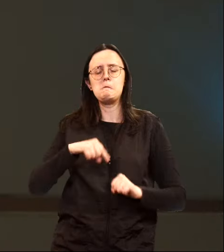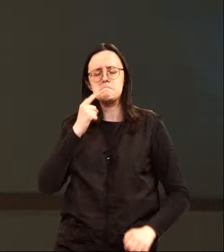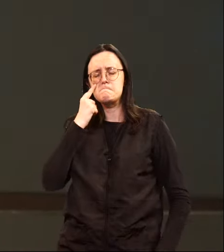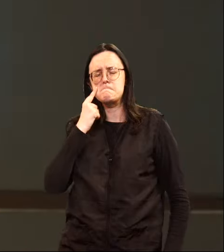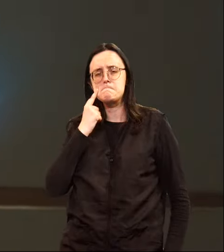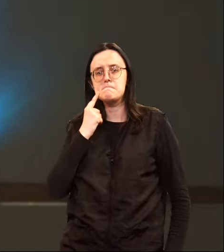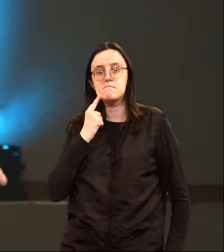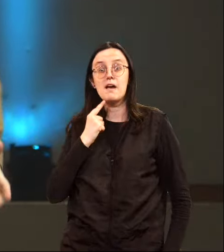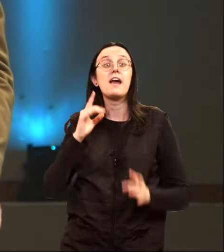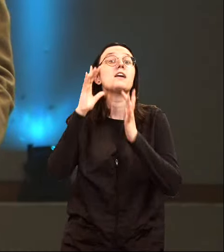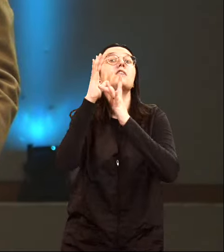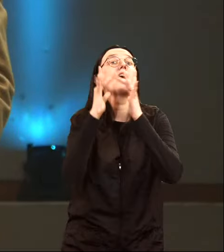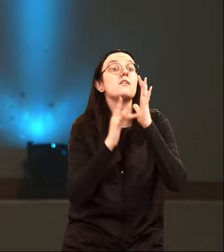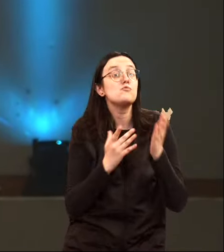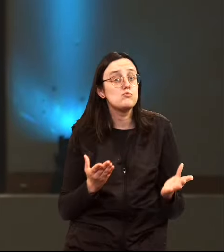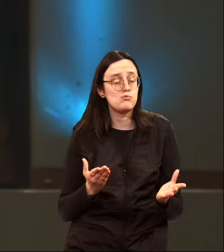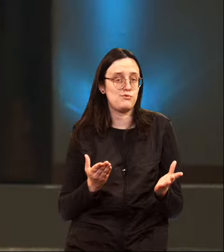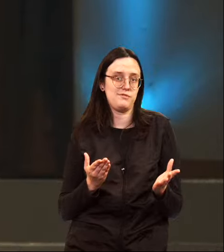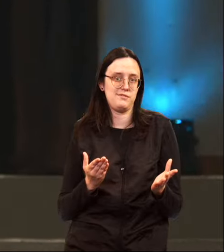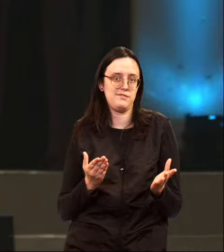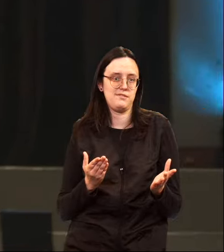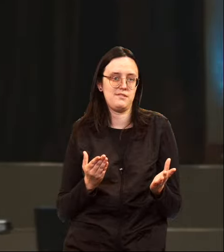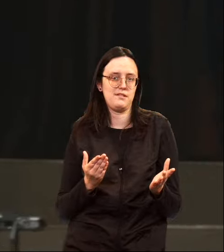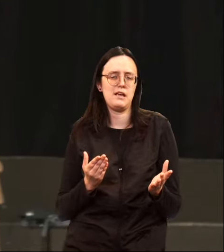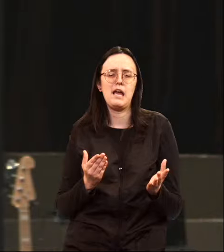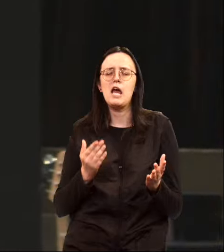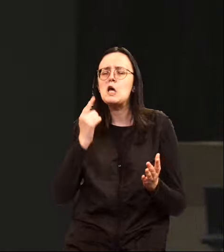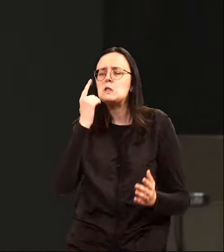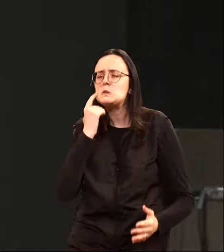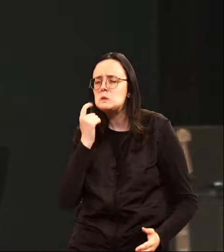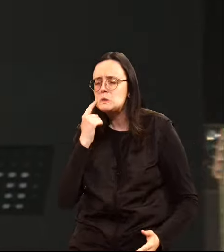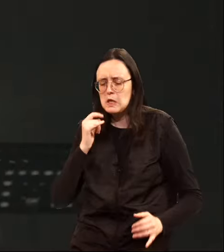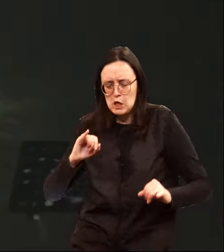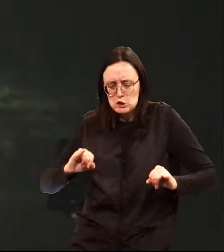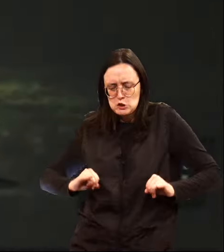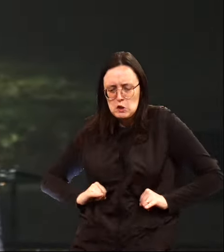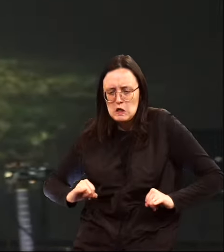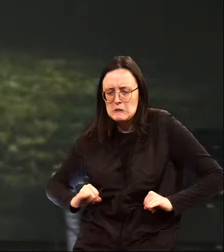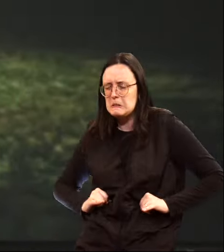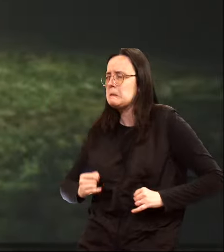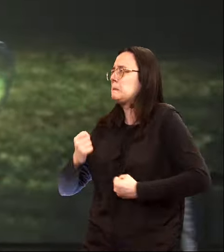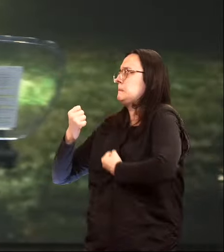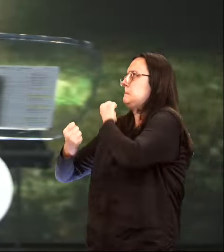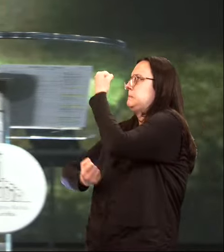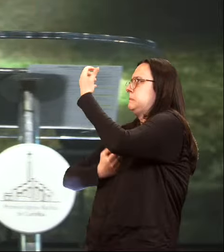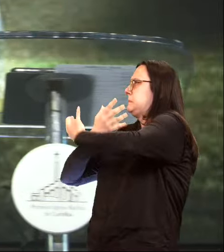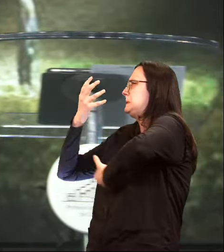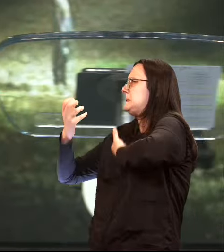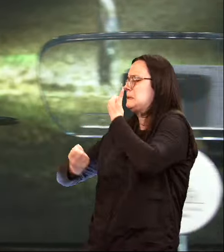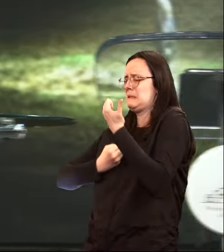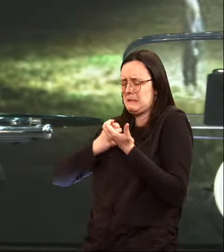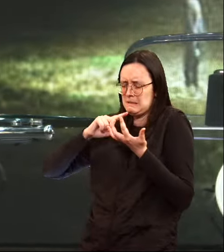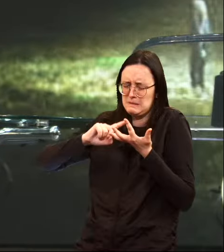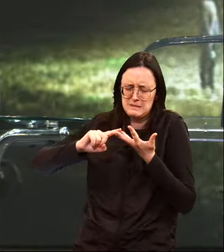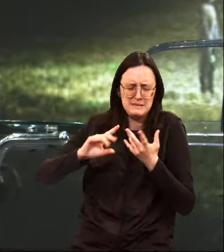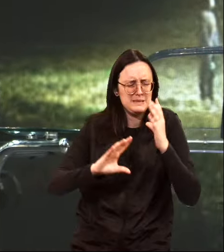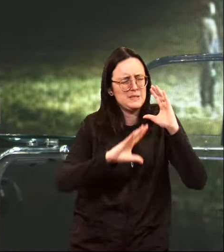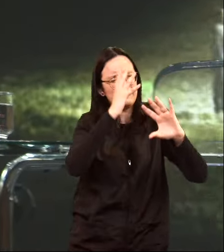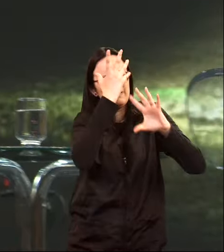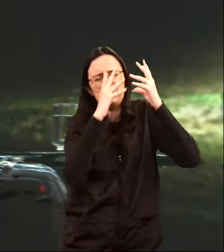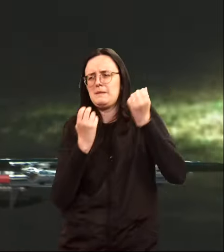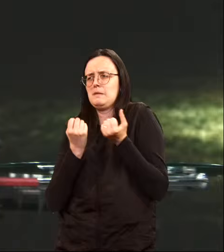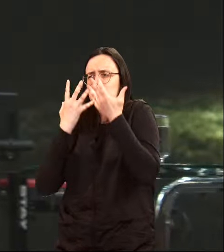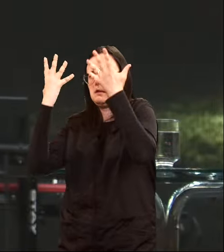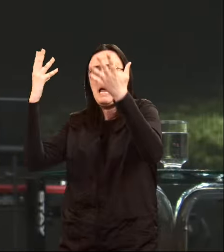citação de um salmo. Lamentar, chorar diante de Deus, levar as suas causas diante do